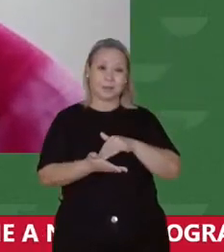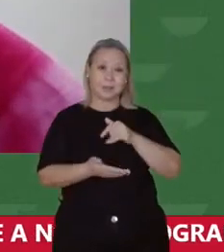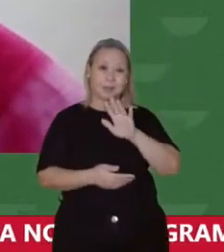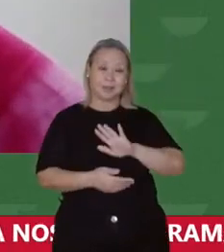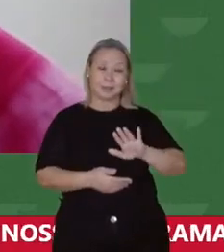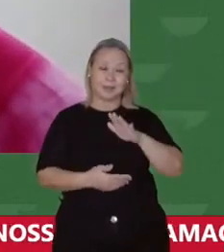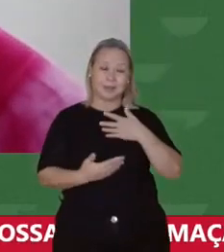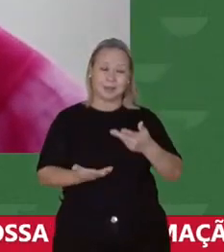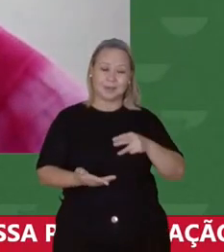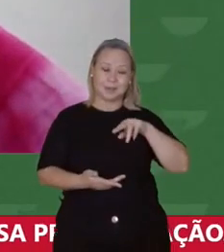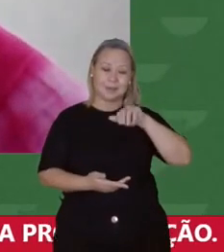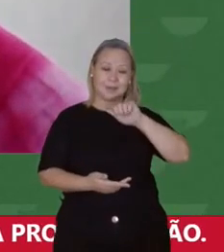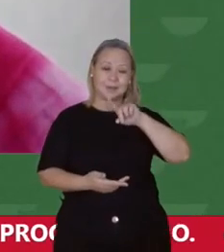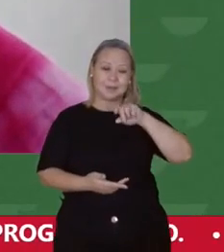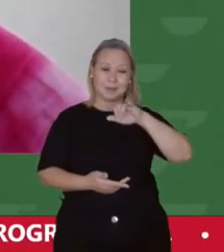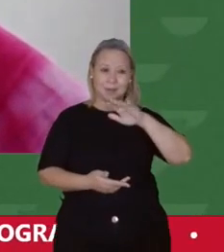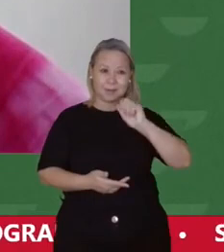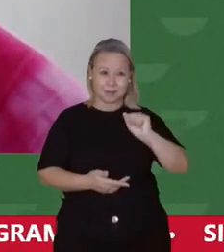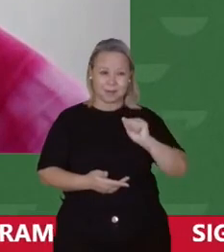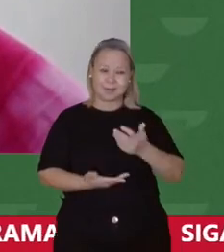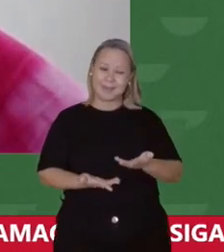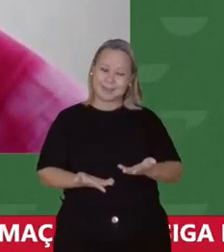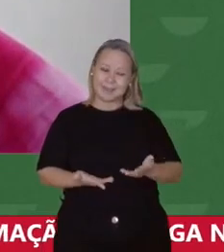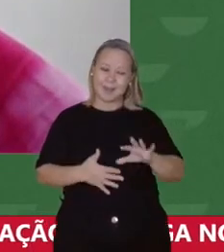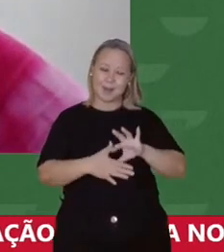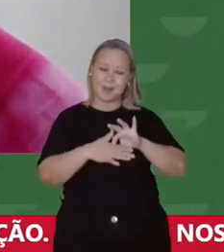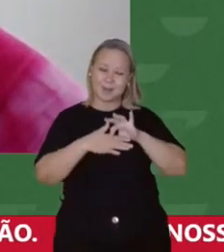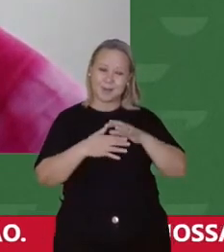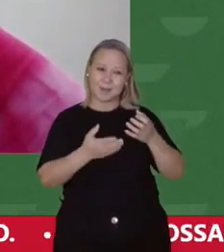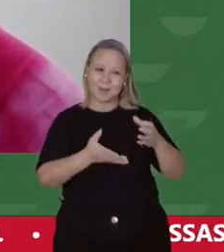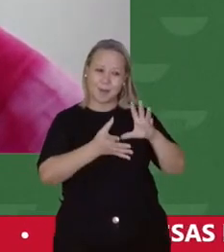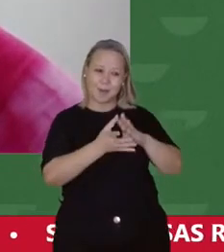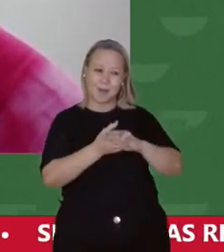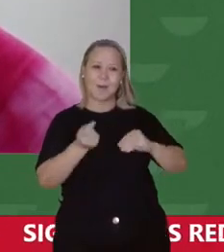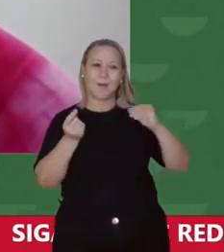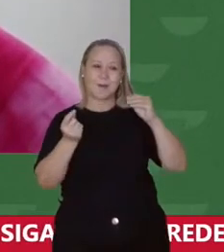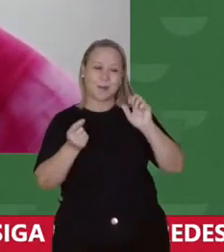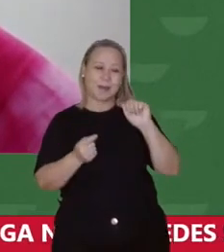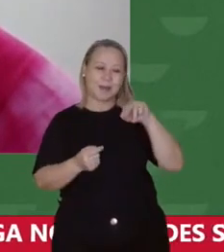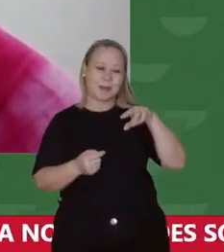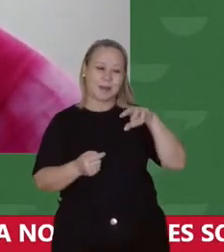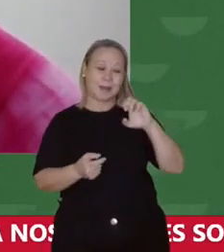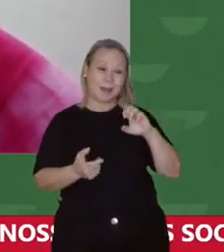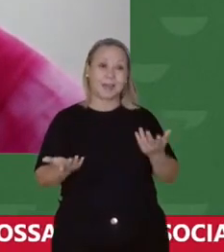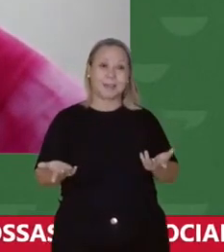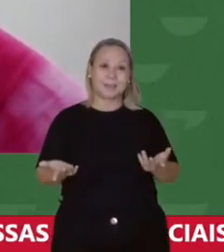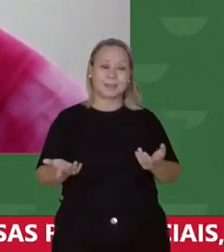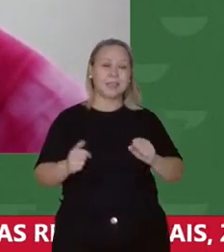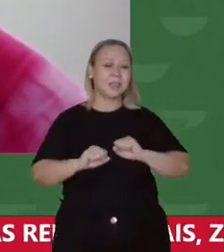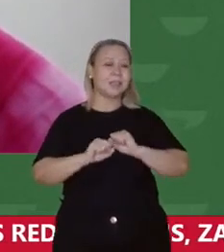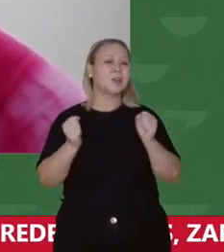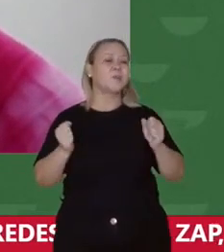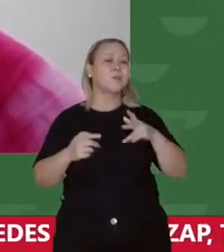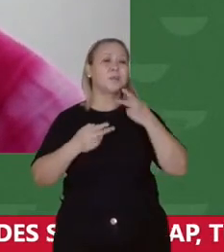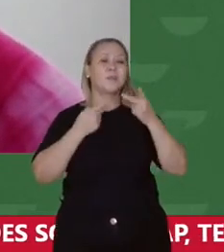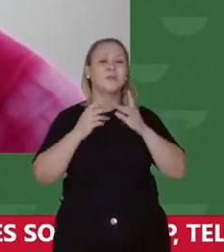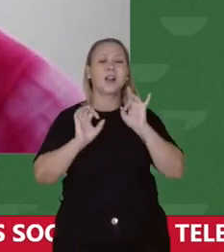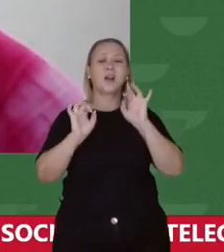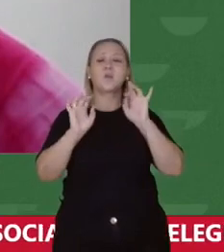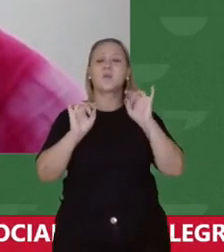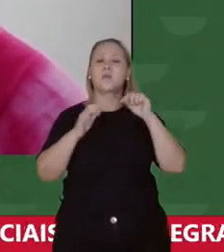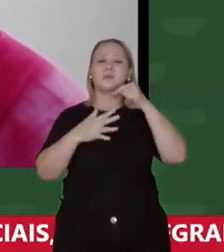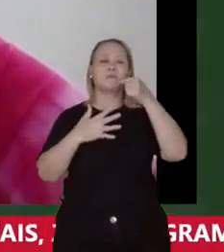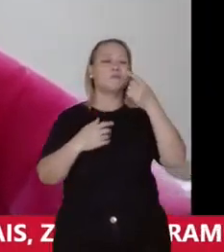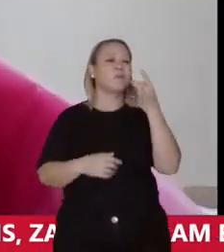Líder, vou copiar a Anne também, né? É impossível falar uma só coisa que esse